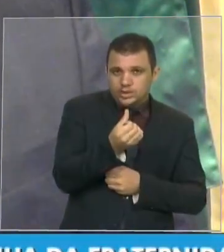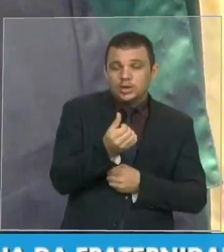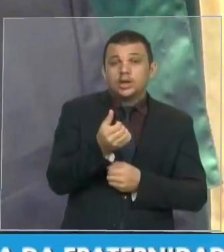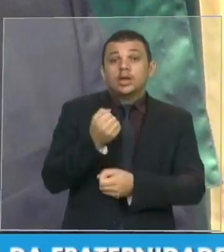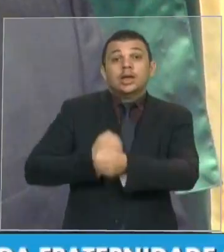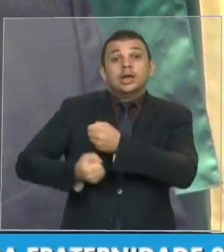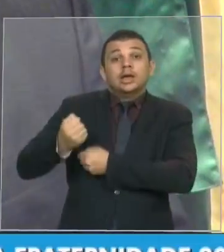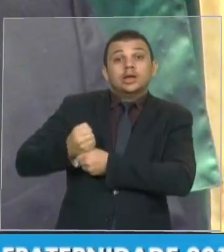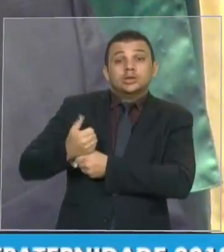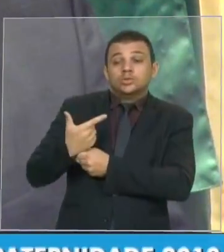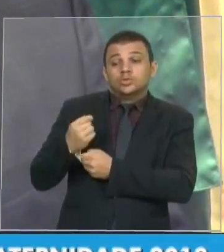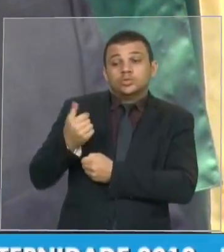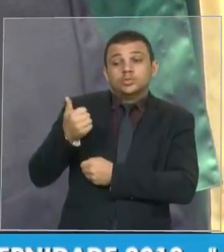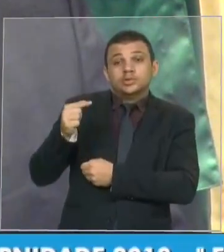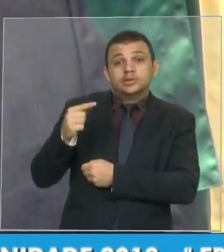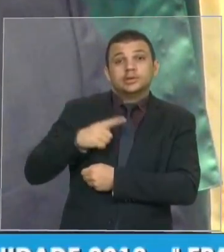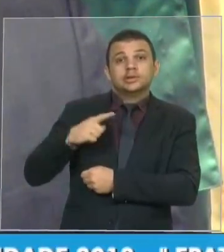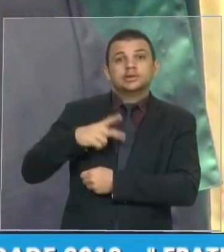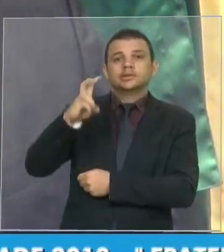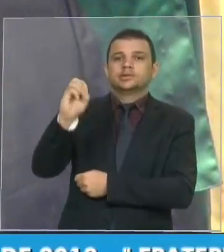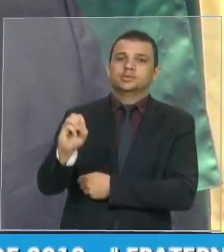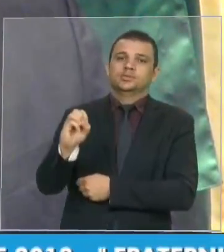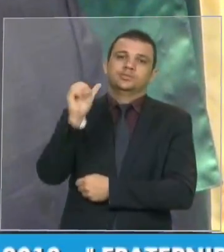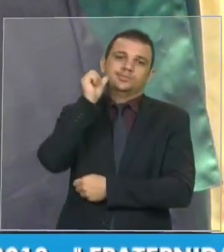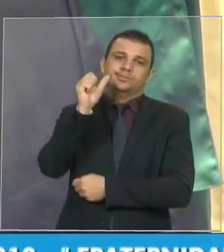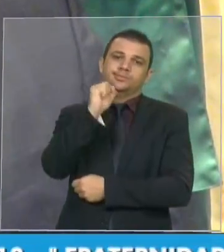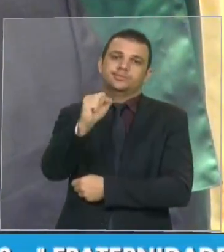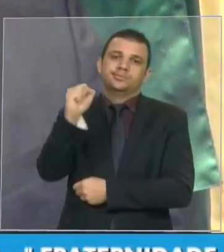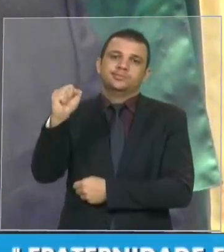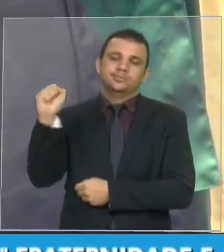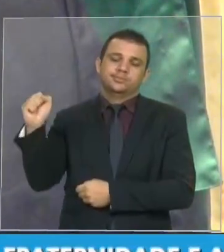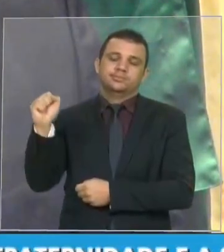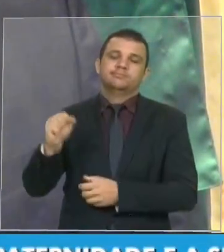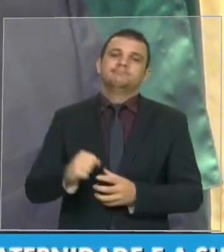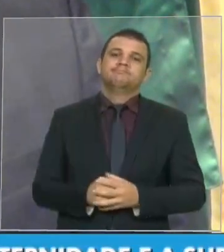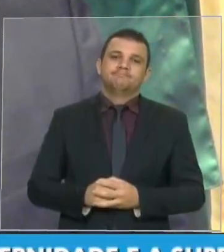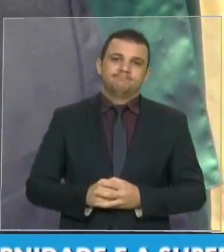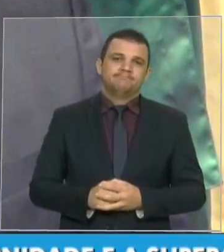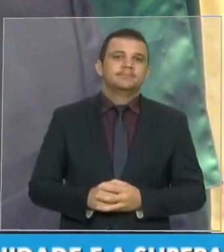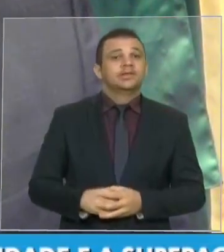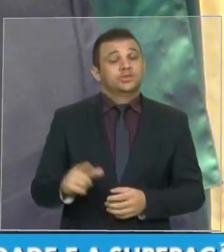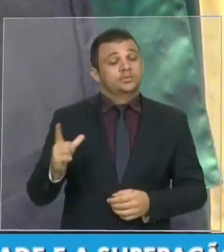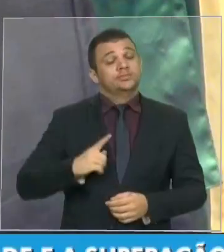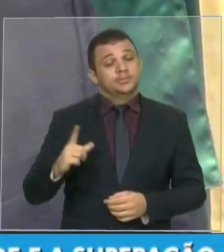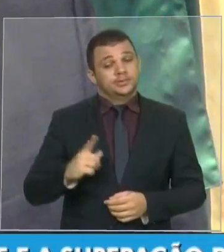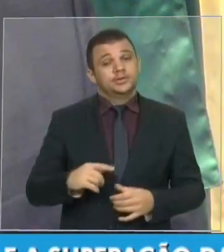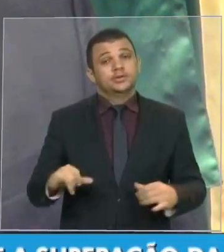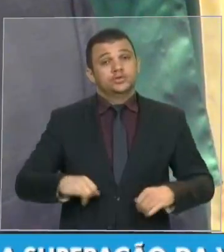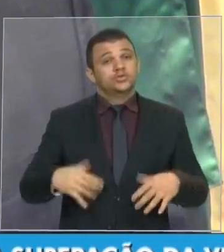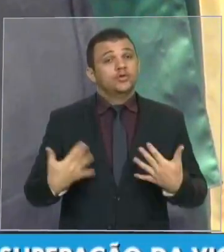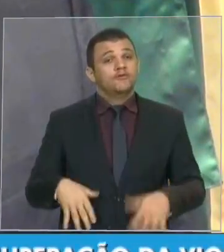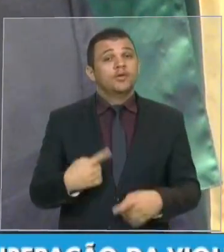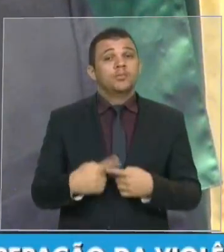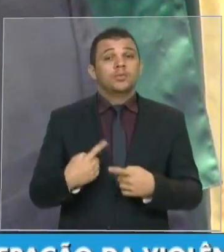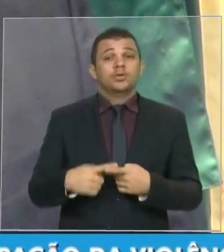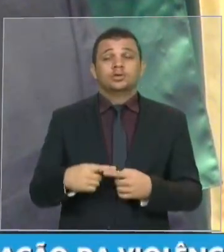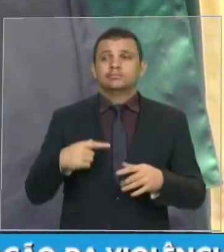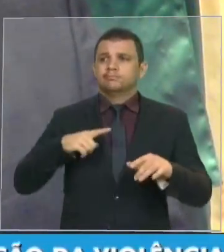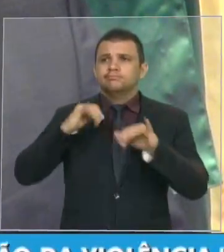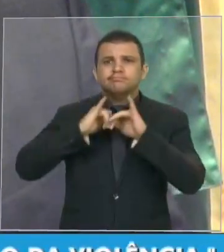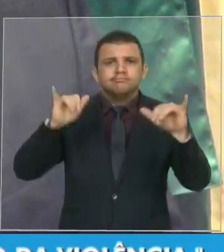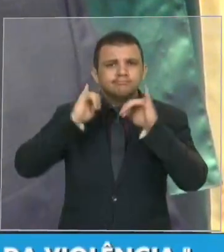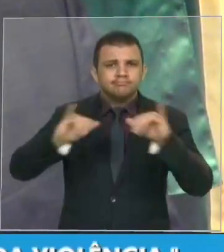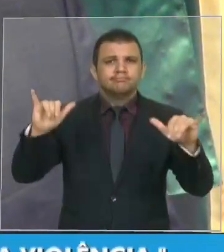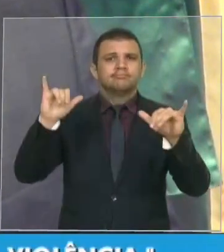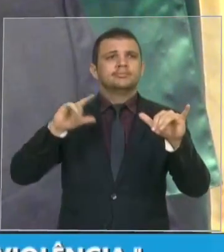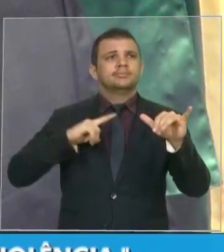campanha, de toda essa movimentação do trabalho que está sendo feito à base, a gente fica assim, sempre com uma